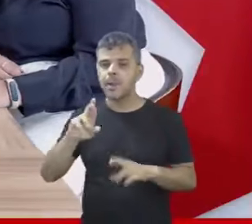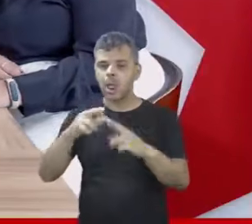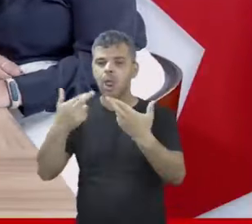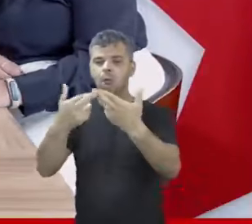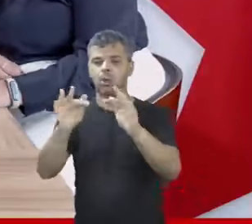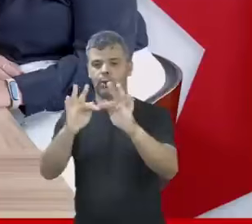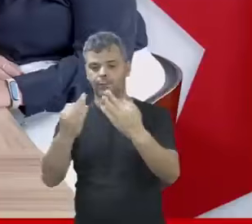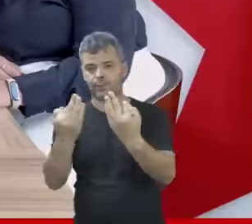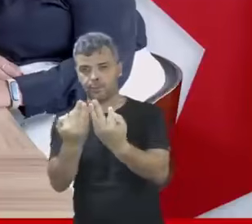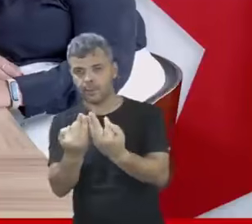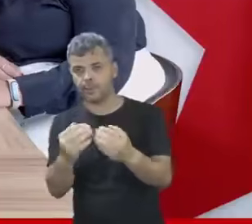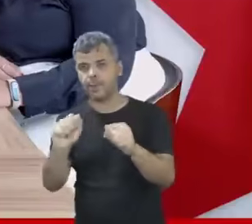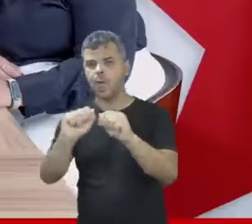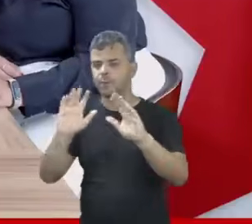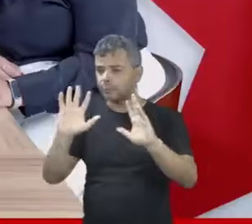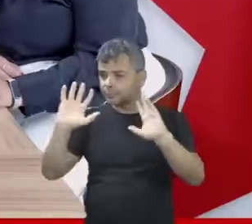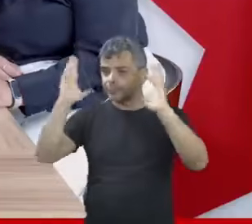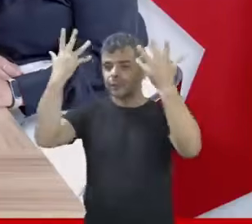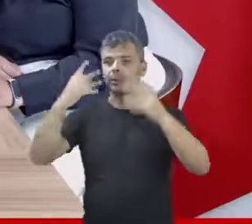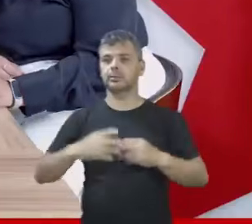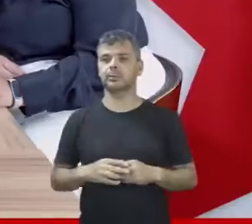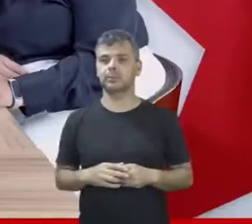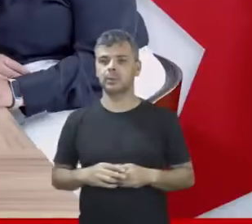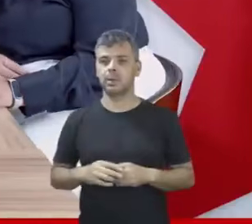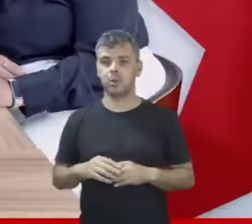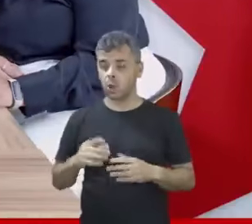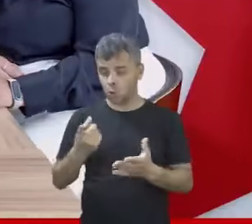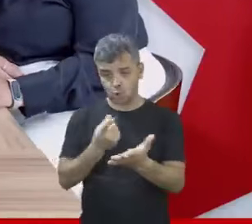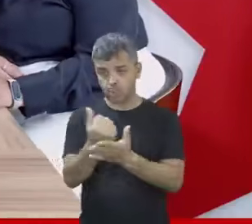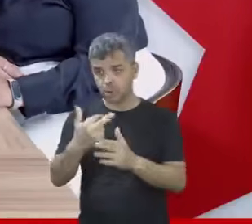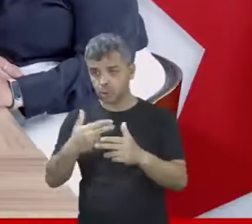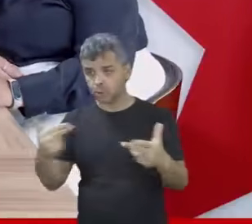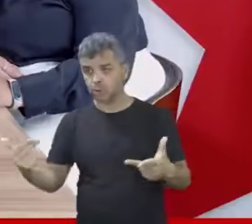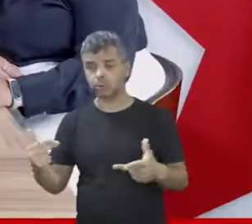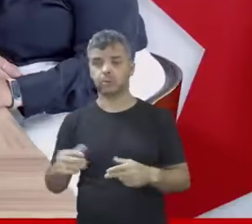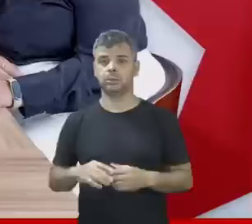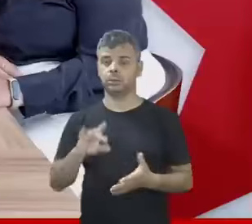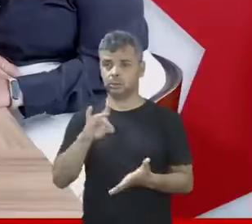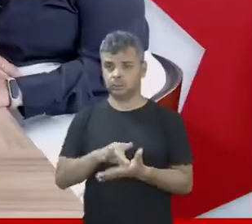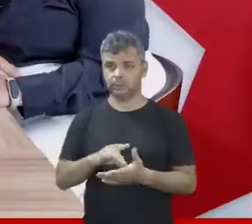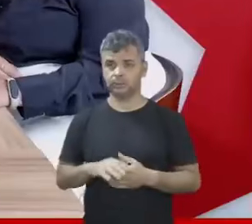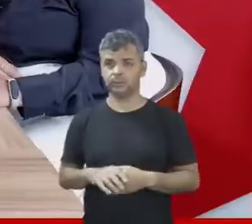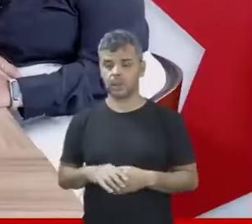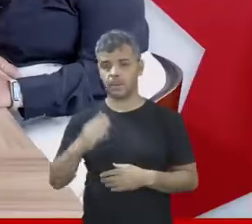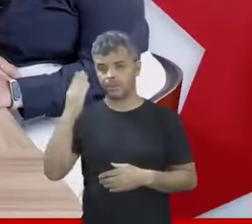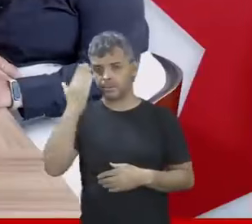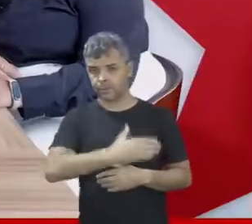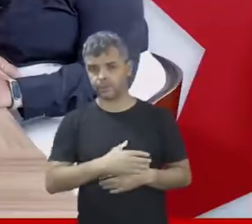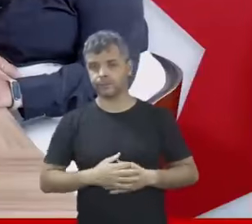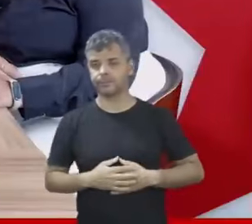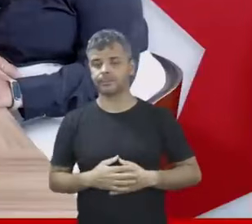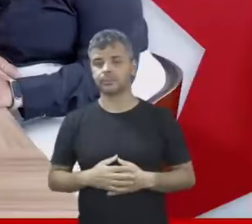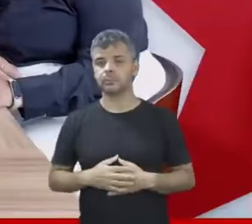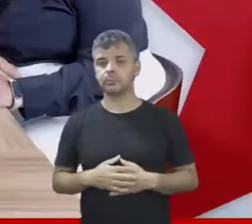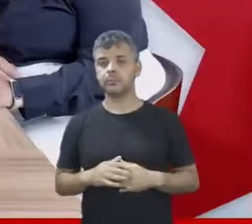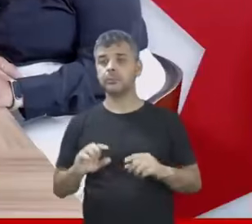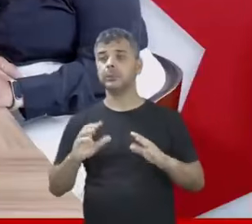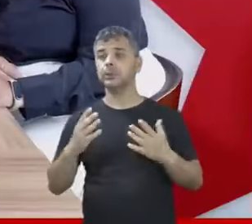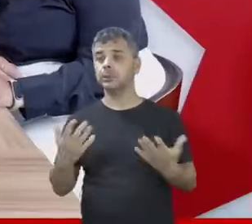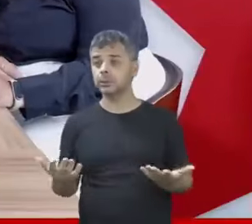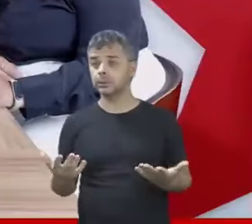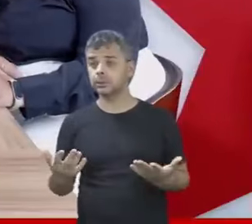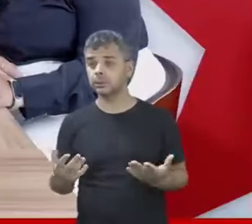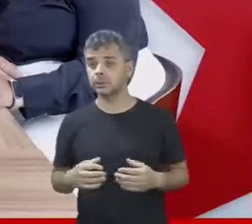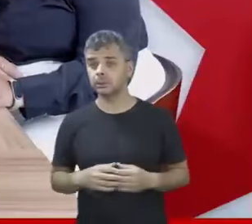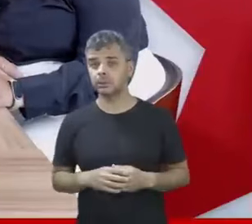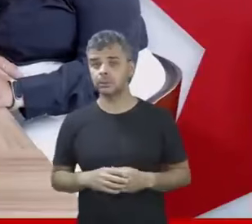a família, faz mais festa, consome mais, né? Com certeza. É a prova, gente. Sim. E agora a gente chega